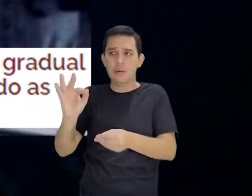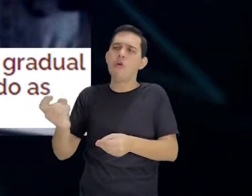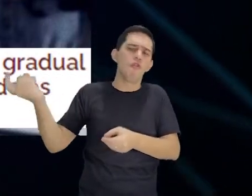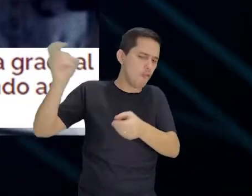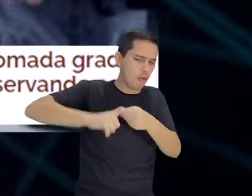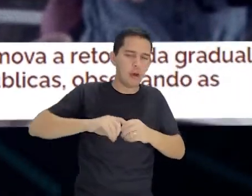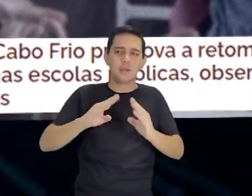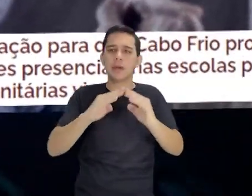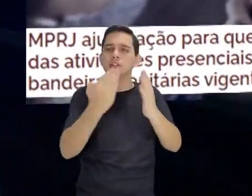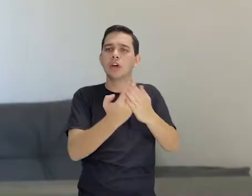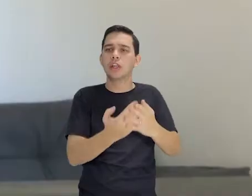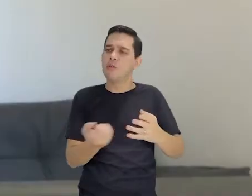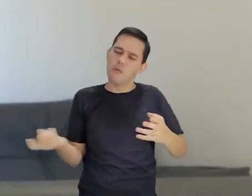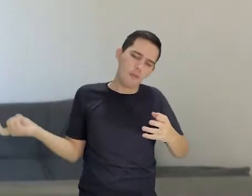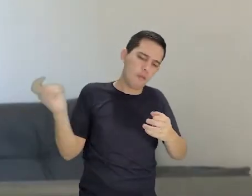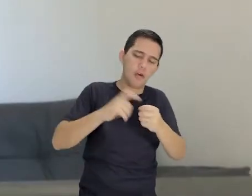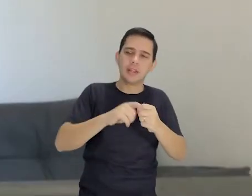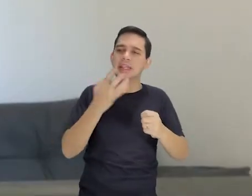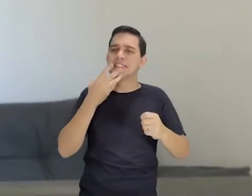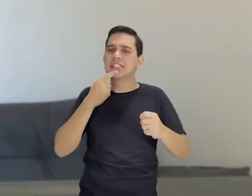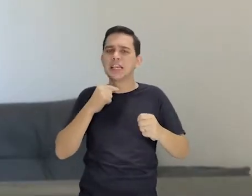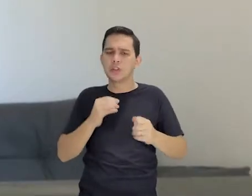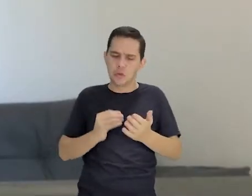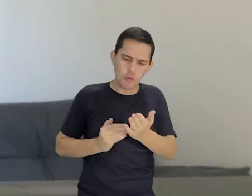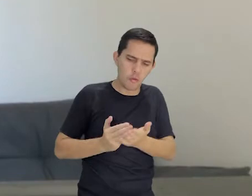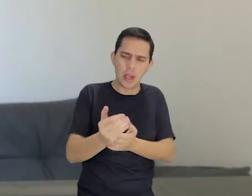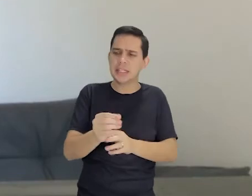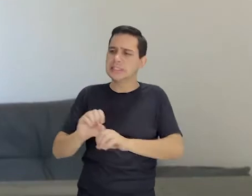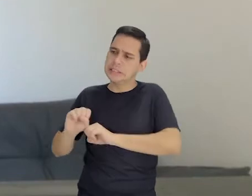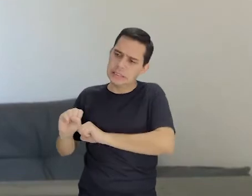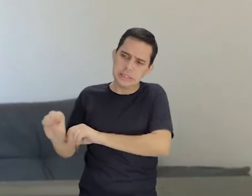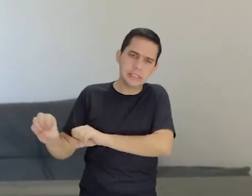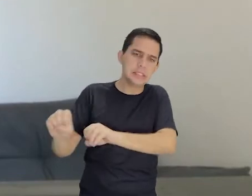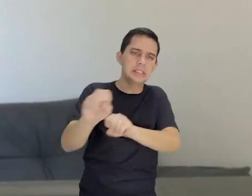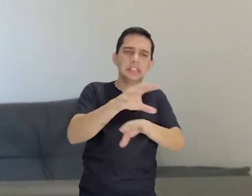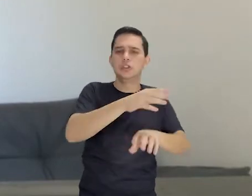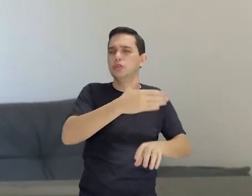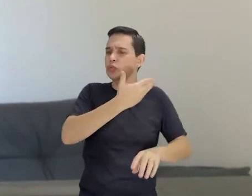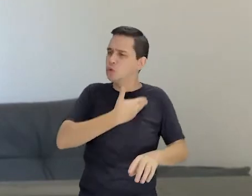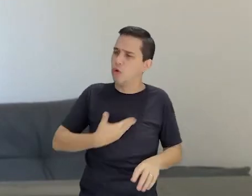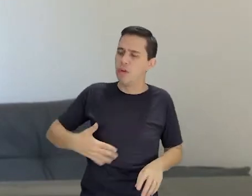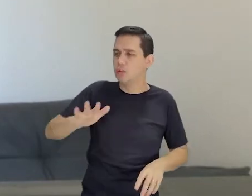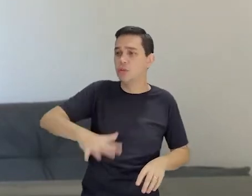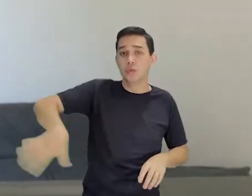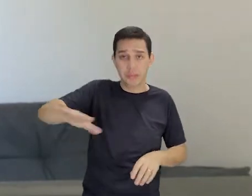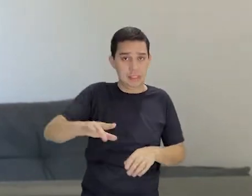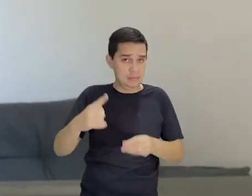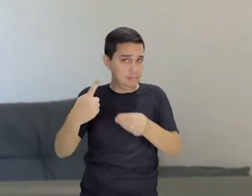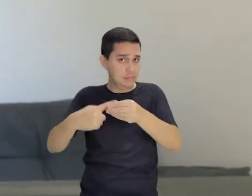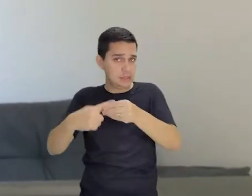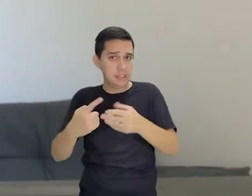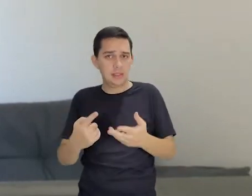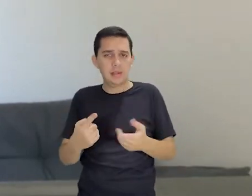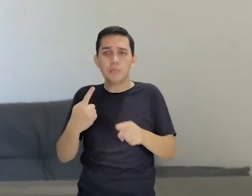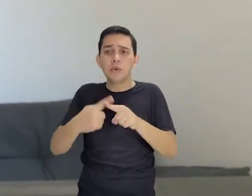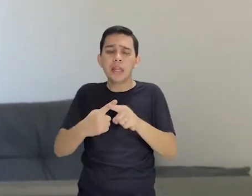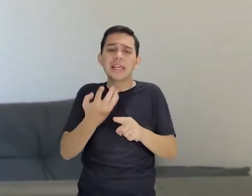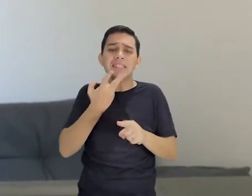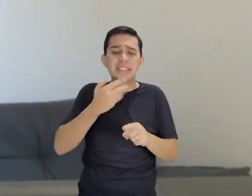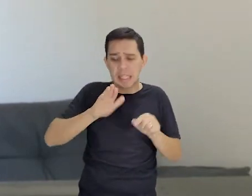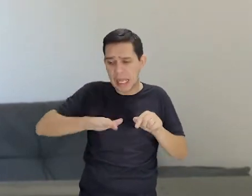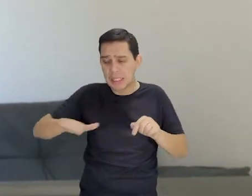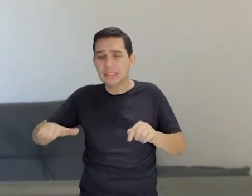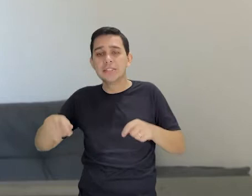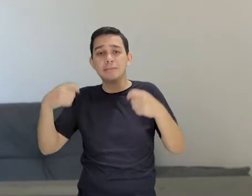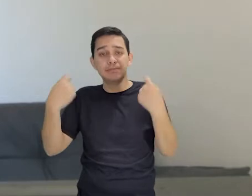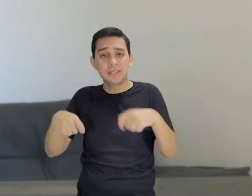o processo de ensino da educação pública no município de Cabo Frio, para que as crianças possam, ainda